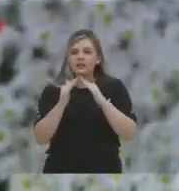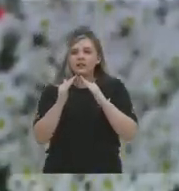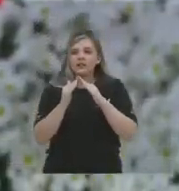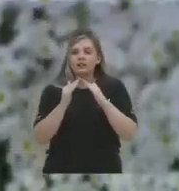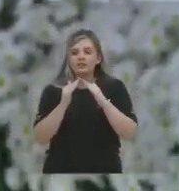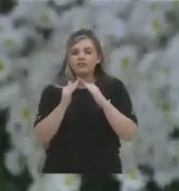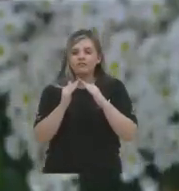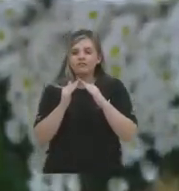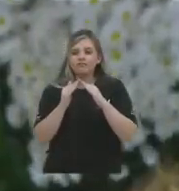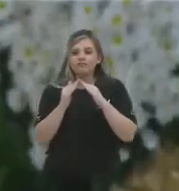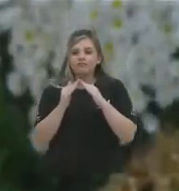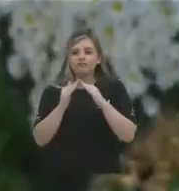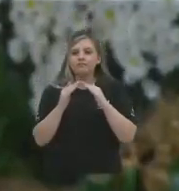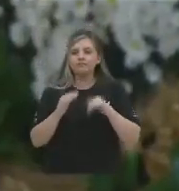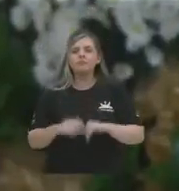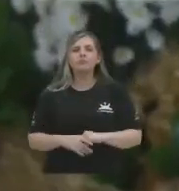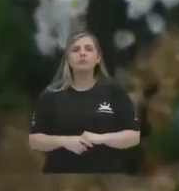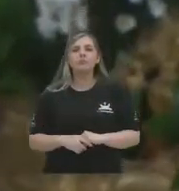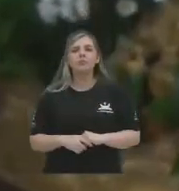sintonizasse